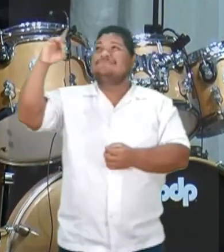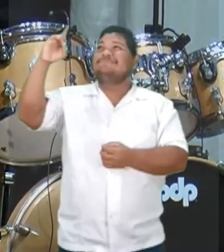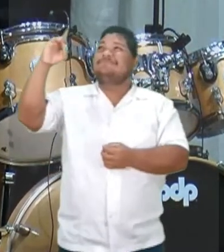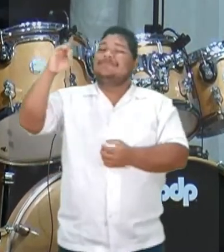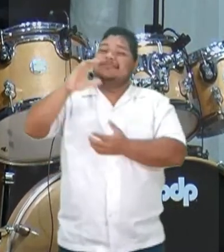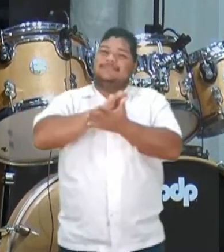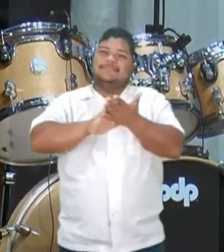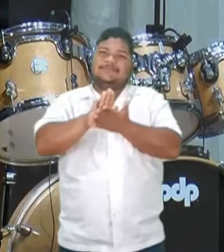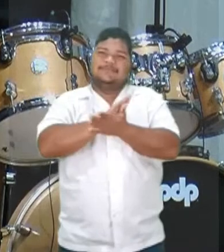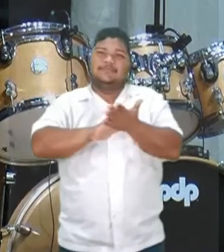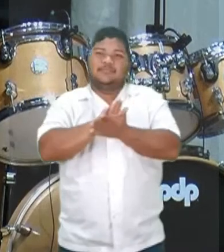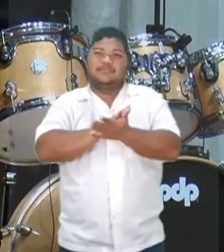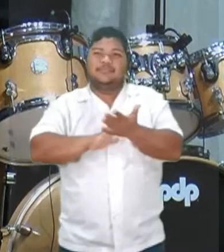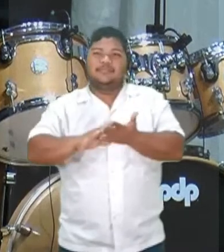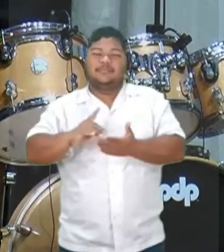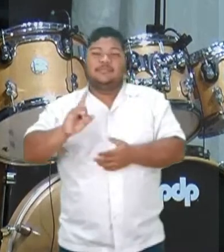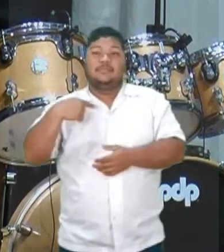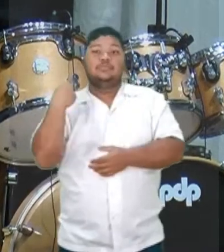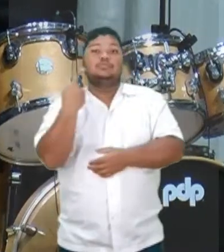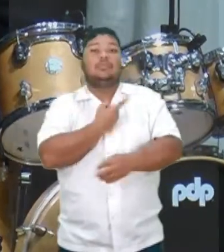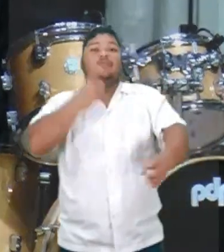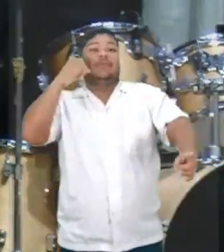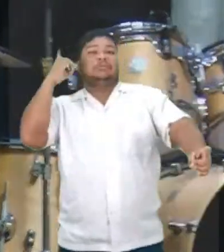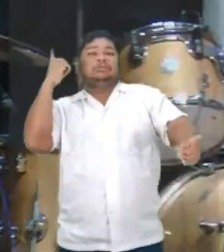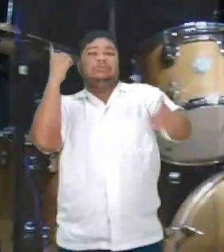vamos encontrar Nabucodonosor no céu.